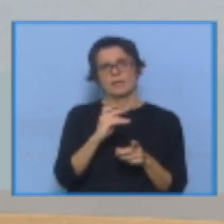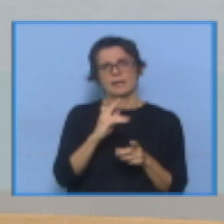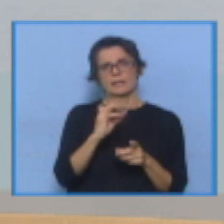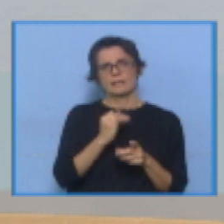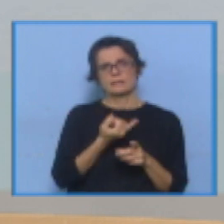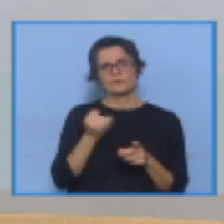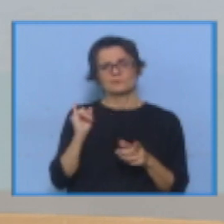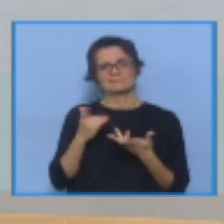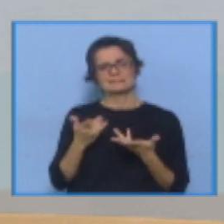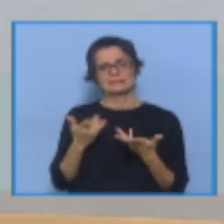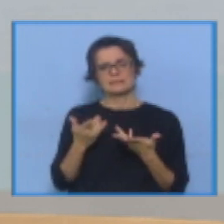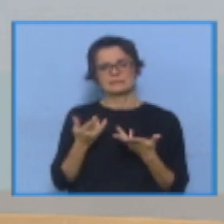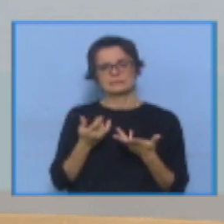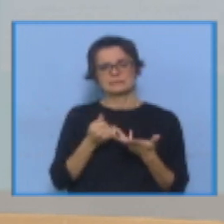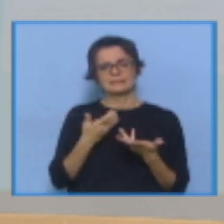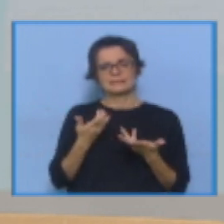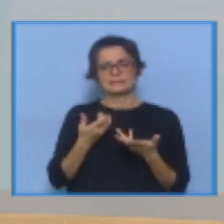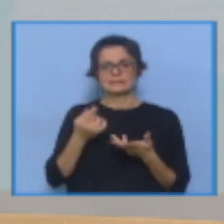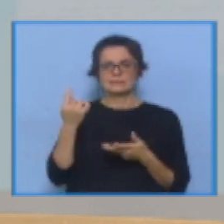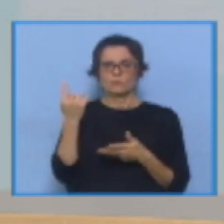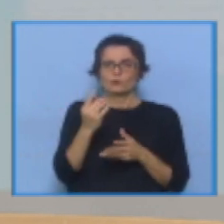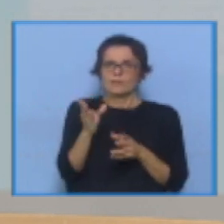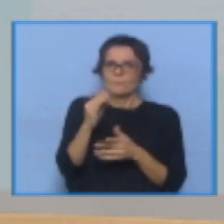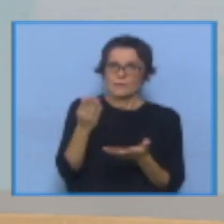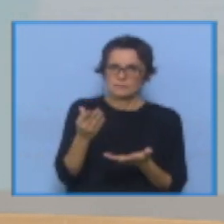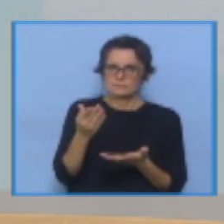uma maior autoridade, num certo sentido,